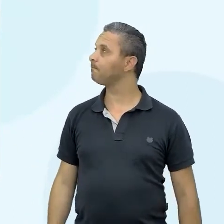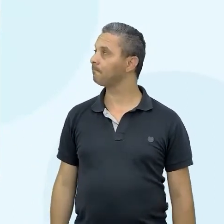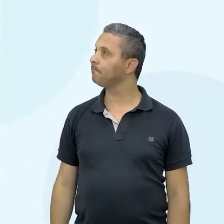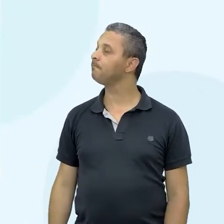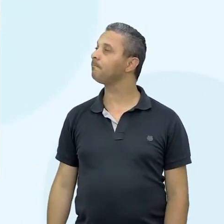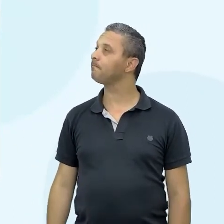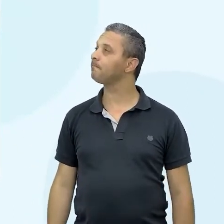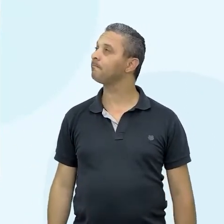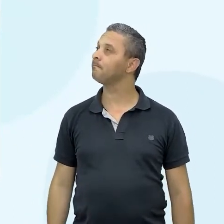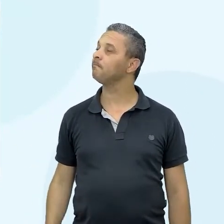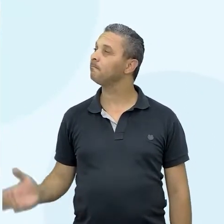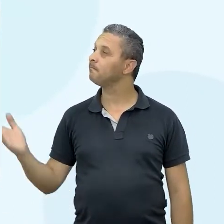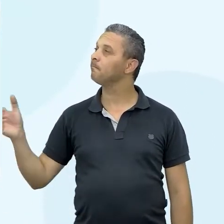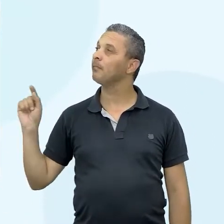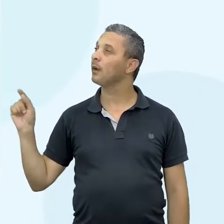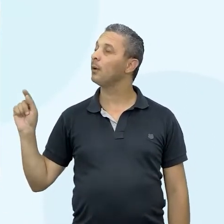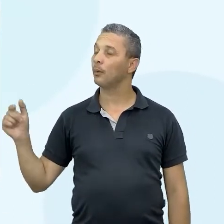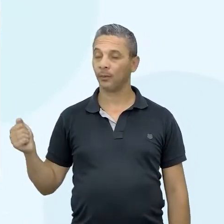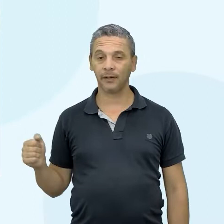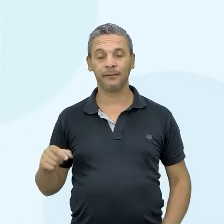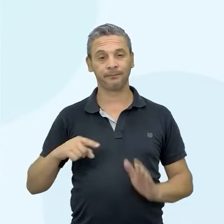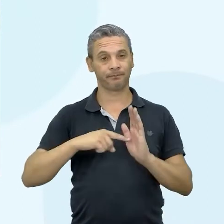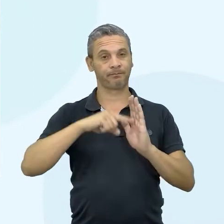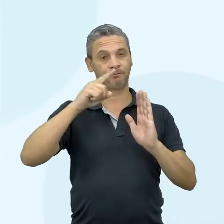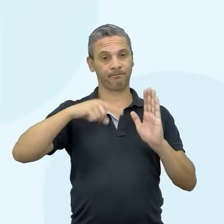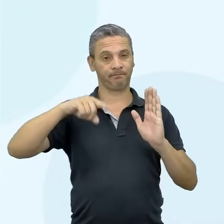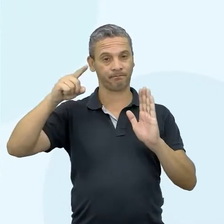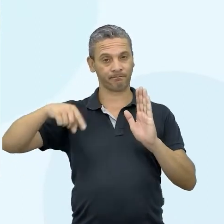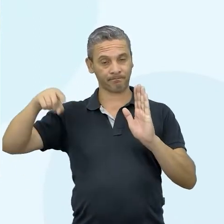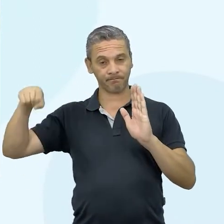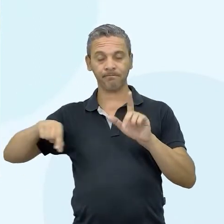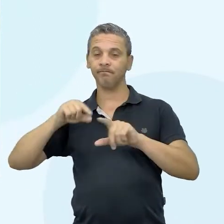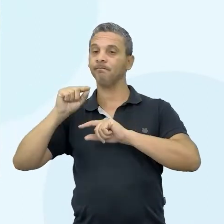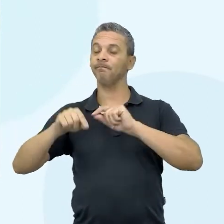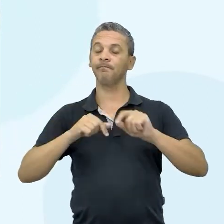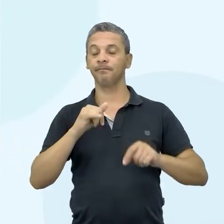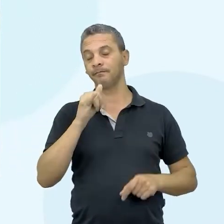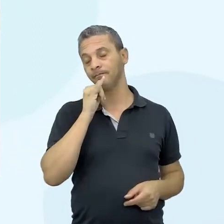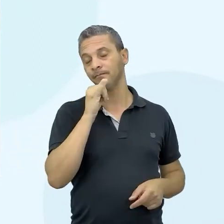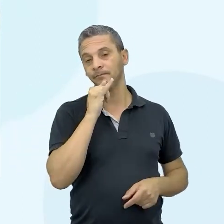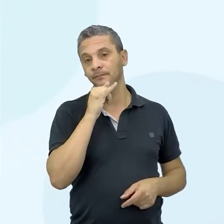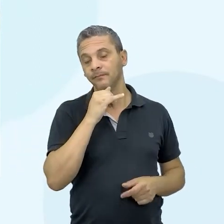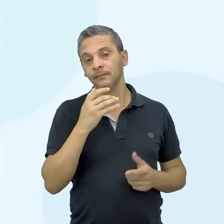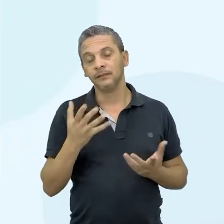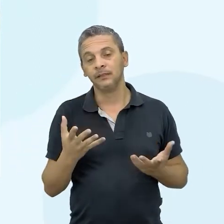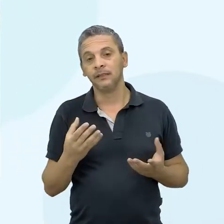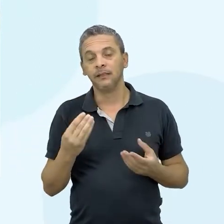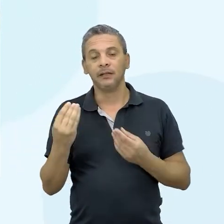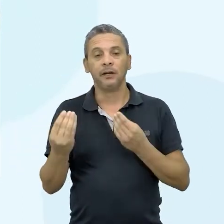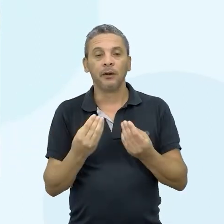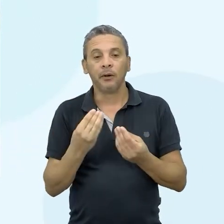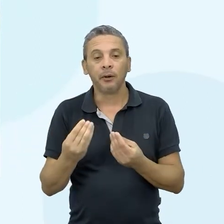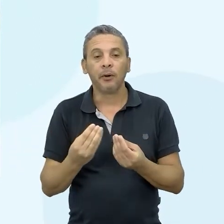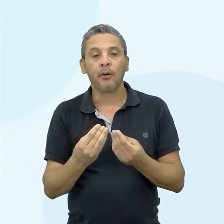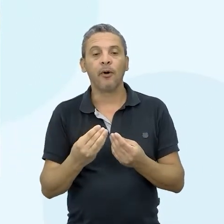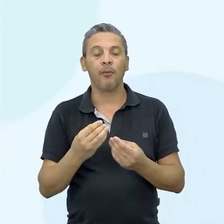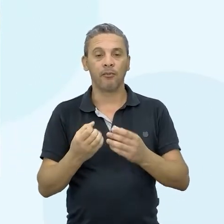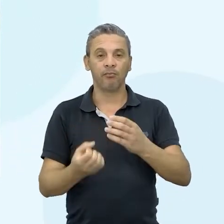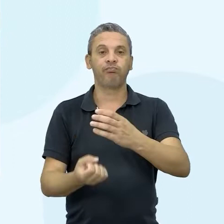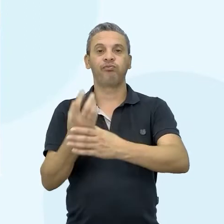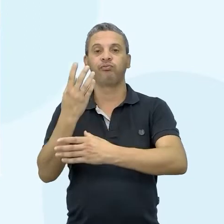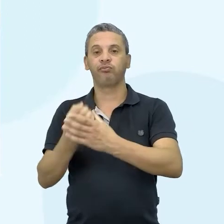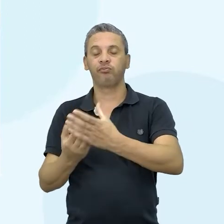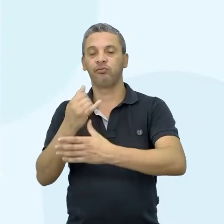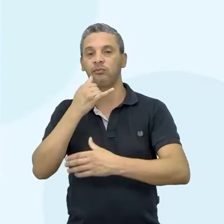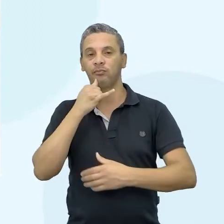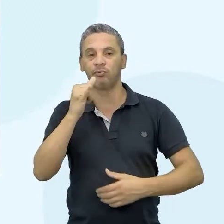com um gráfico que mostra para vocês sobre as capacidades de geração de